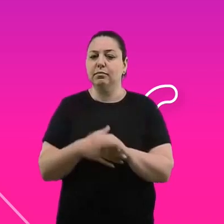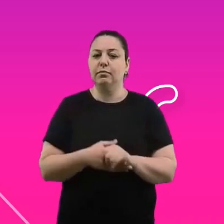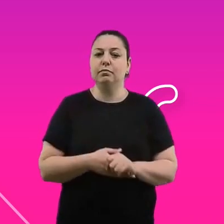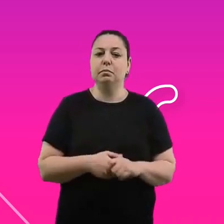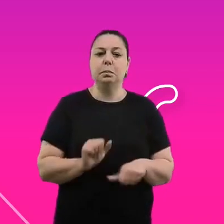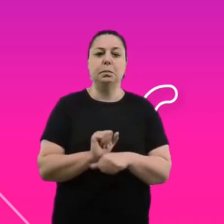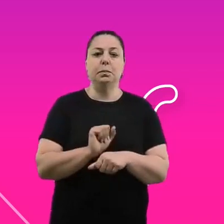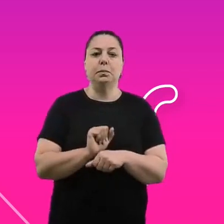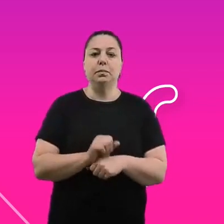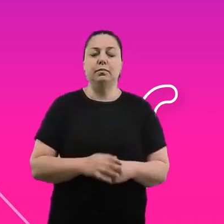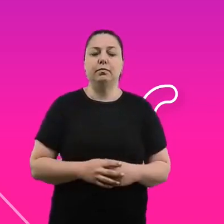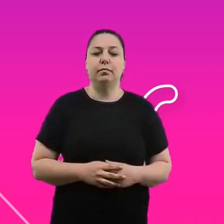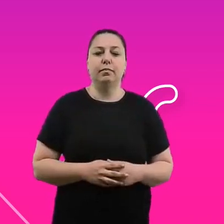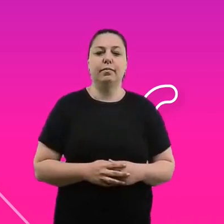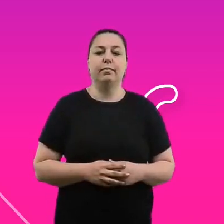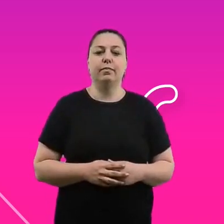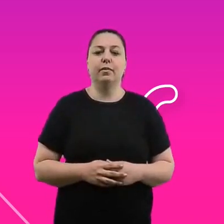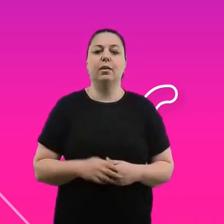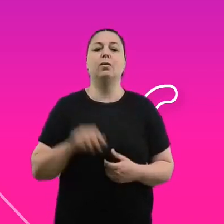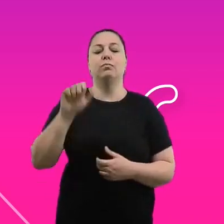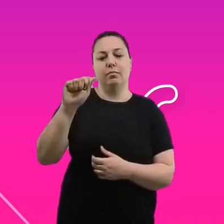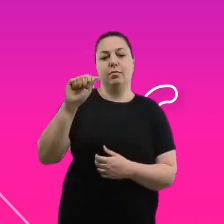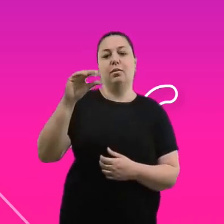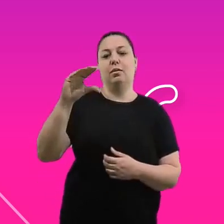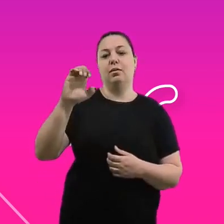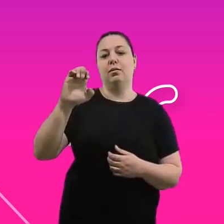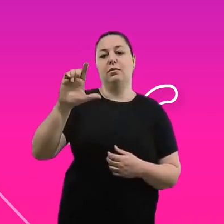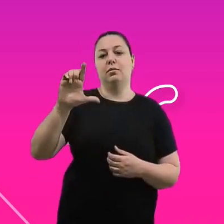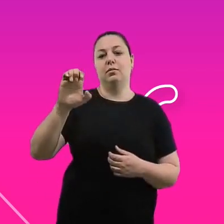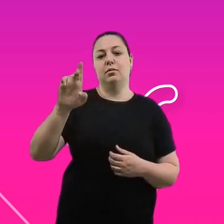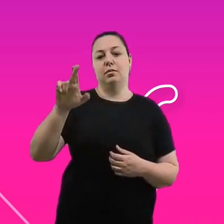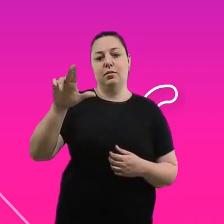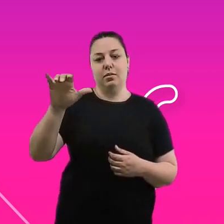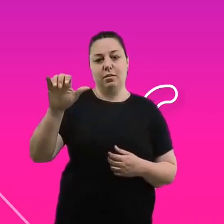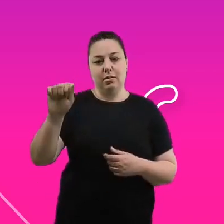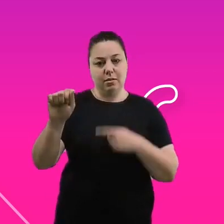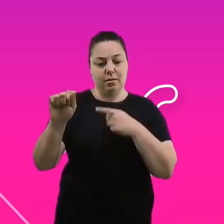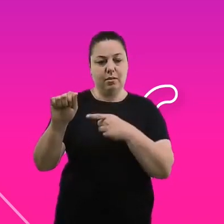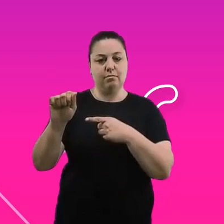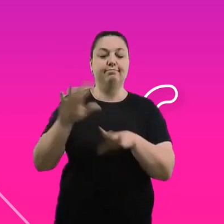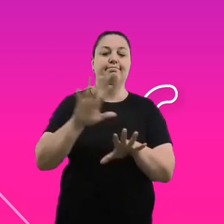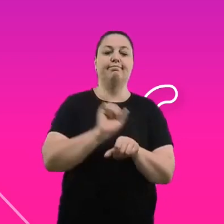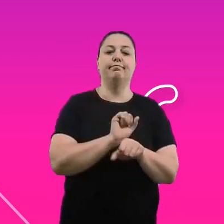O Acelera, ele, só vou colocar aqui,